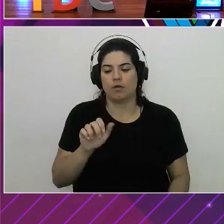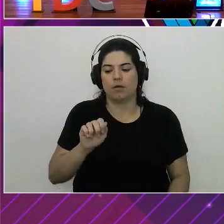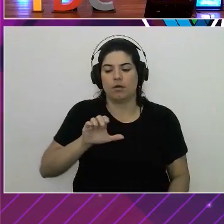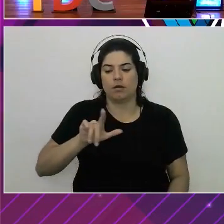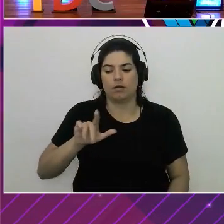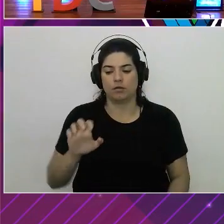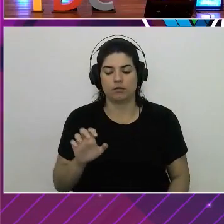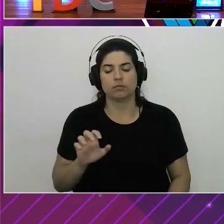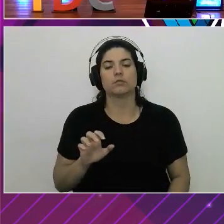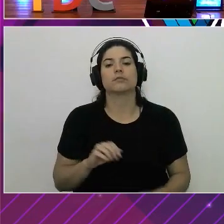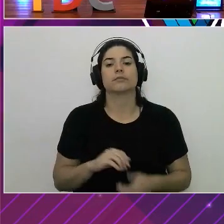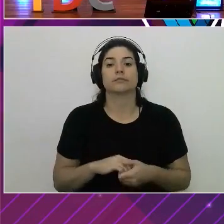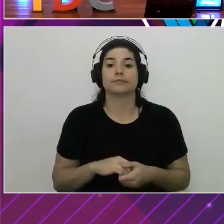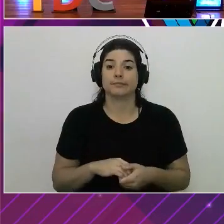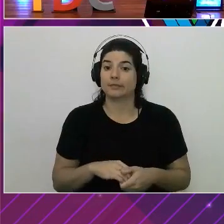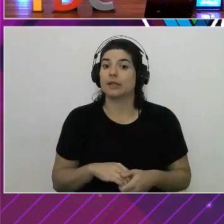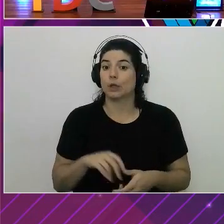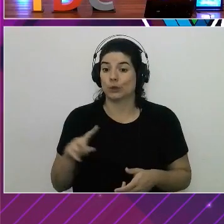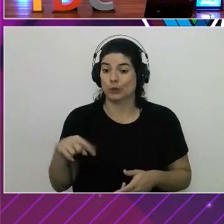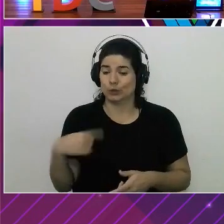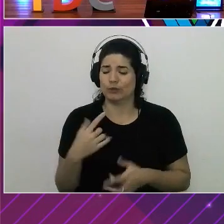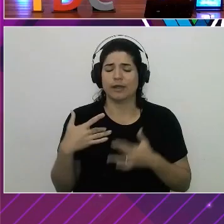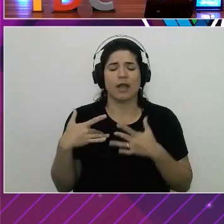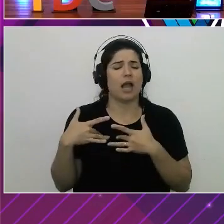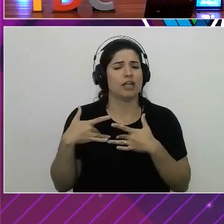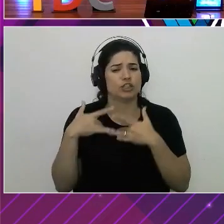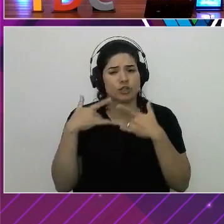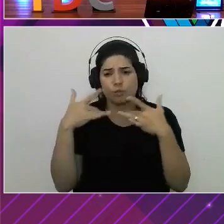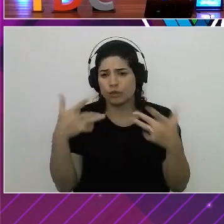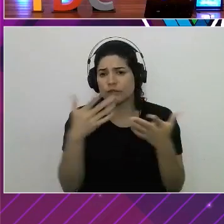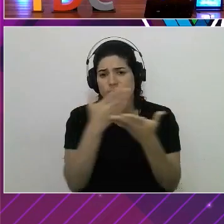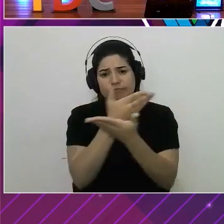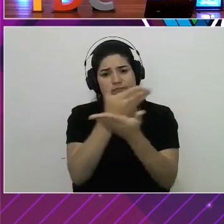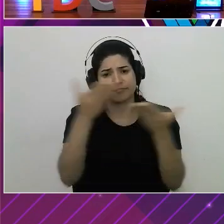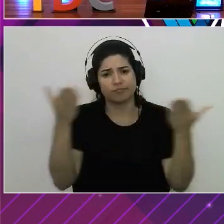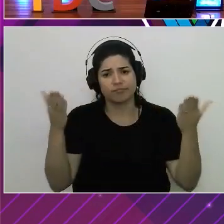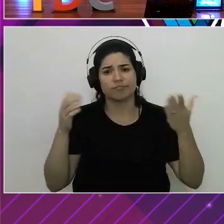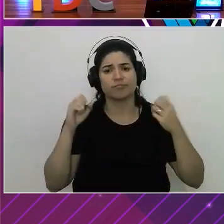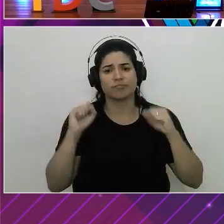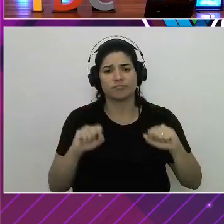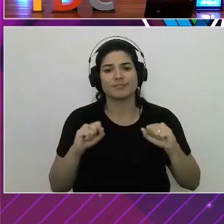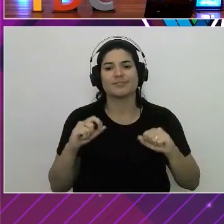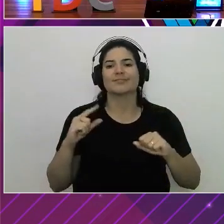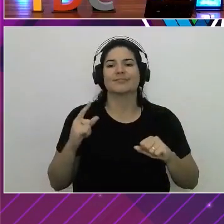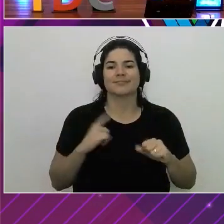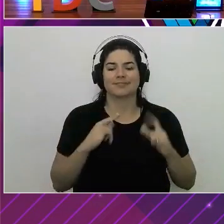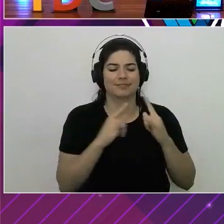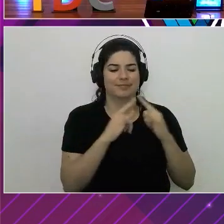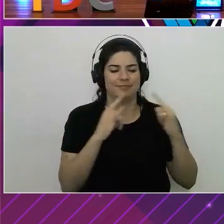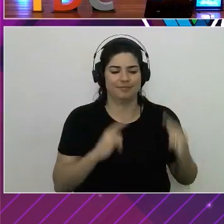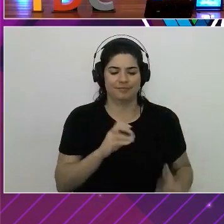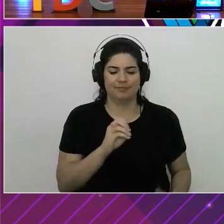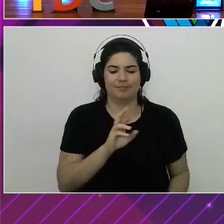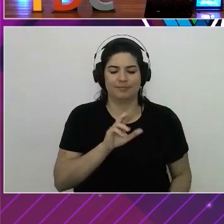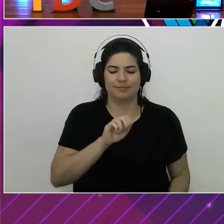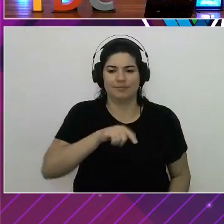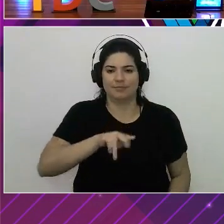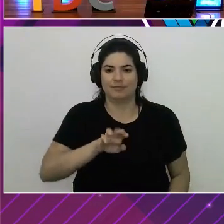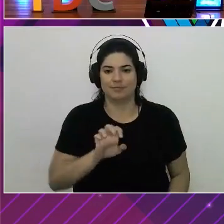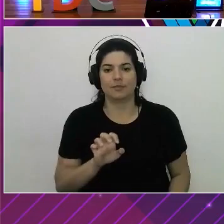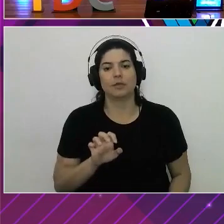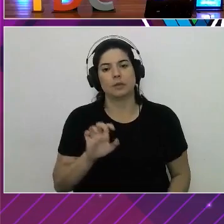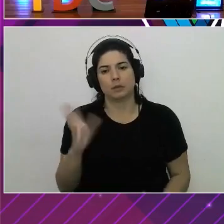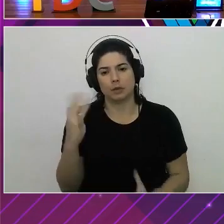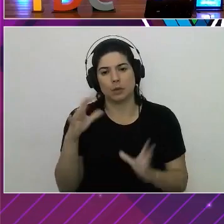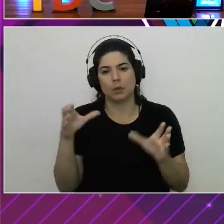galera, estamos à disposição de vocês, tá? A gente está ali no stand da Oracle. Conte com o nosso time de MySQL. A gente está aqui